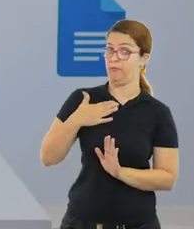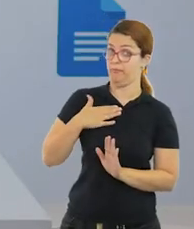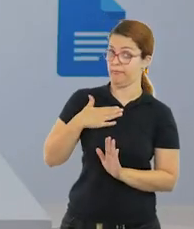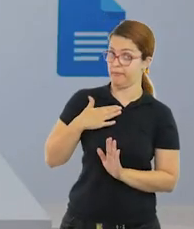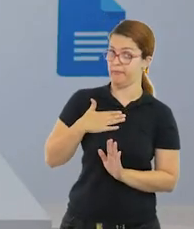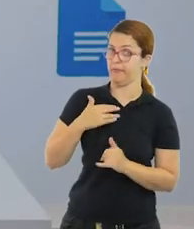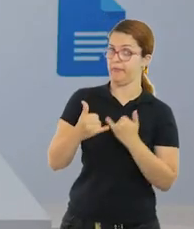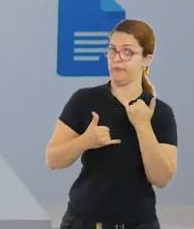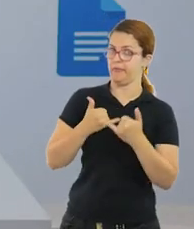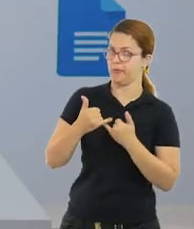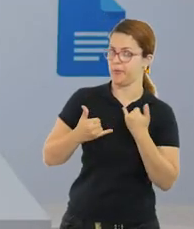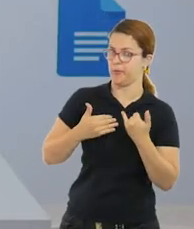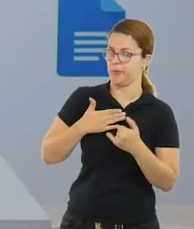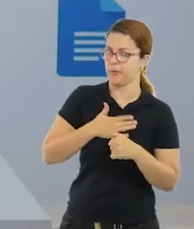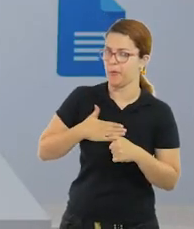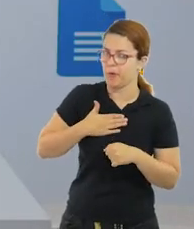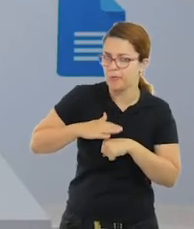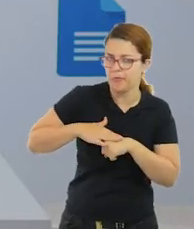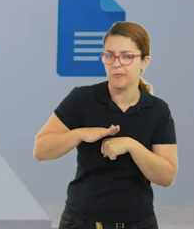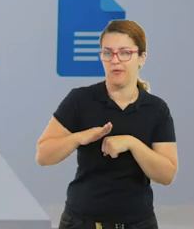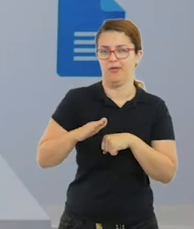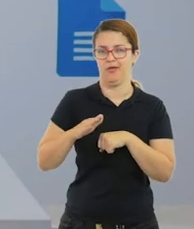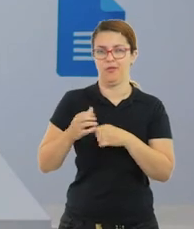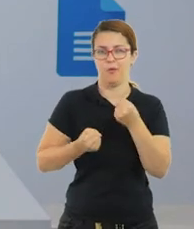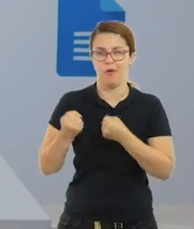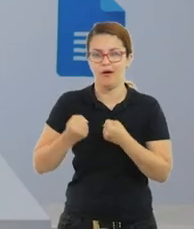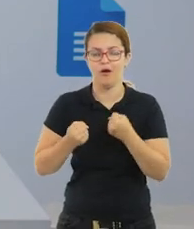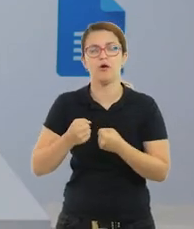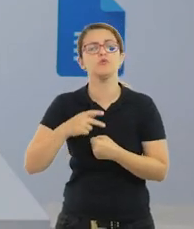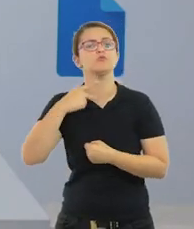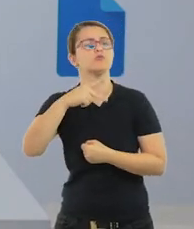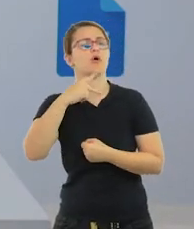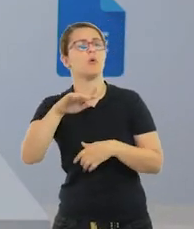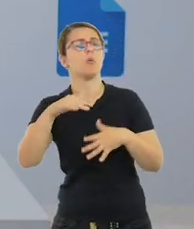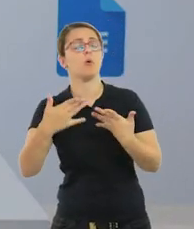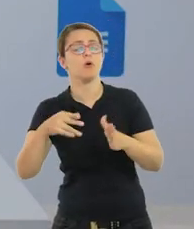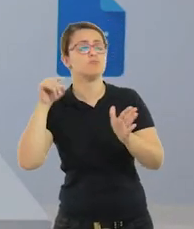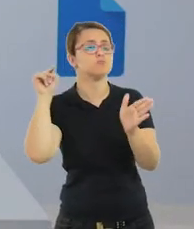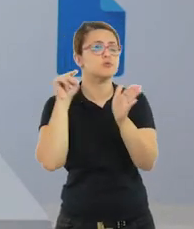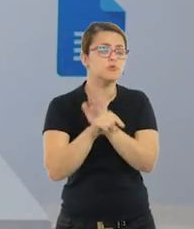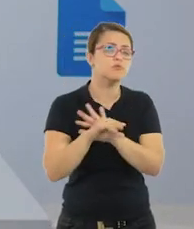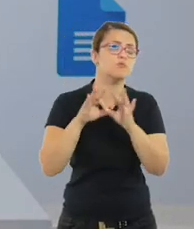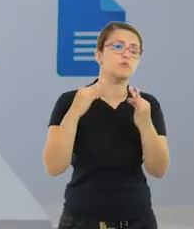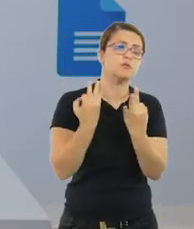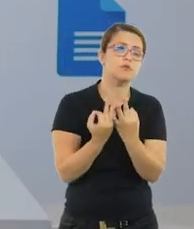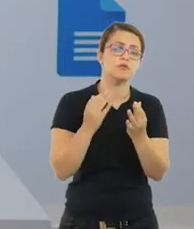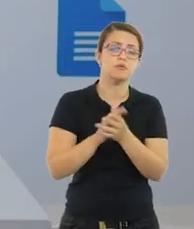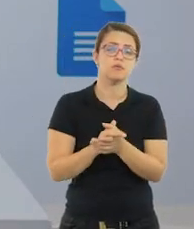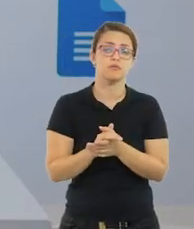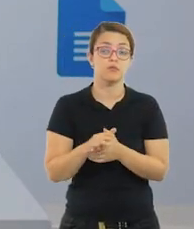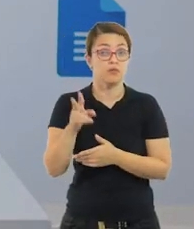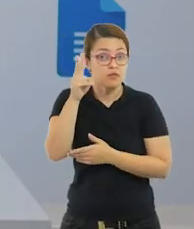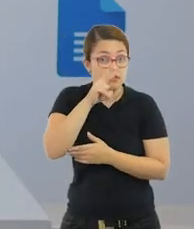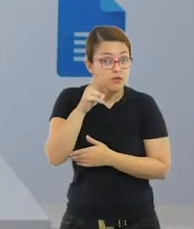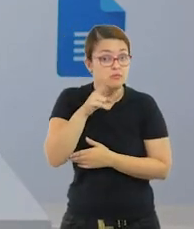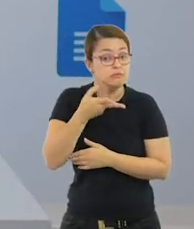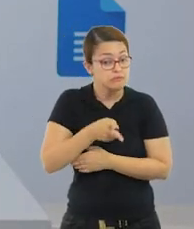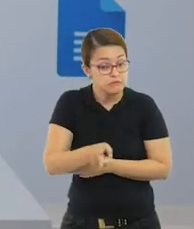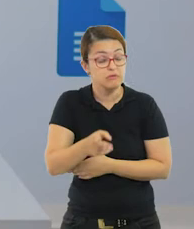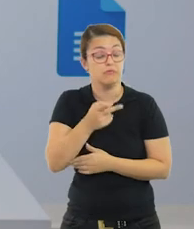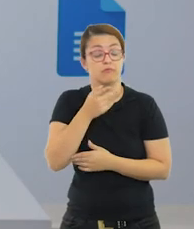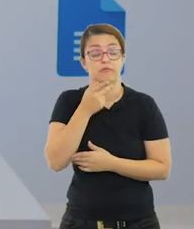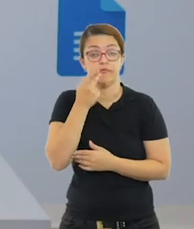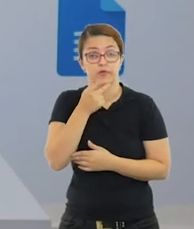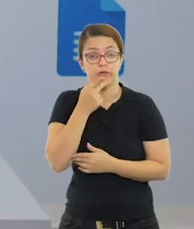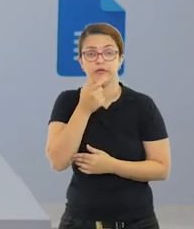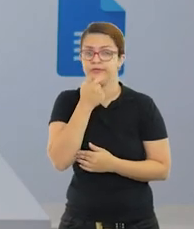brinquedo favorito é o car. E o seu? What's your favorite toy? Pergunte para todos os familiares da sua casa, lembrando sempre de